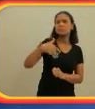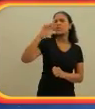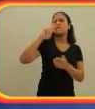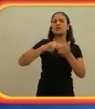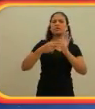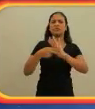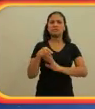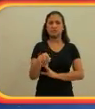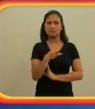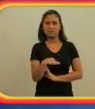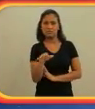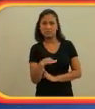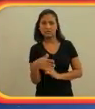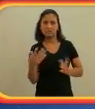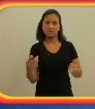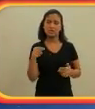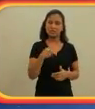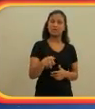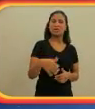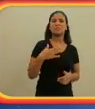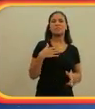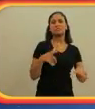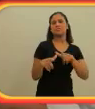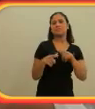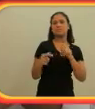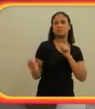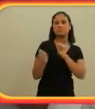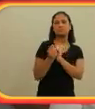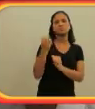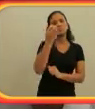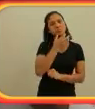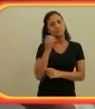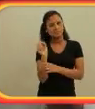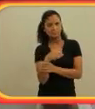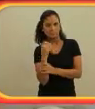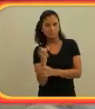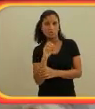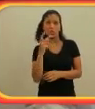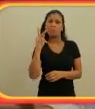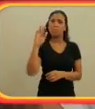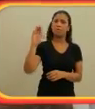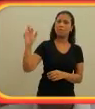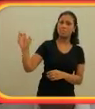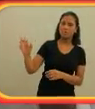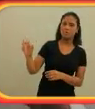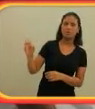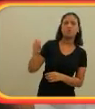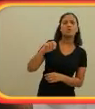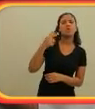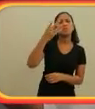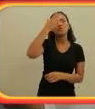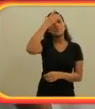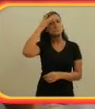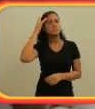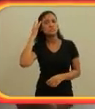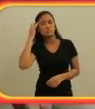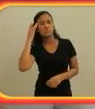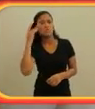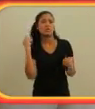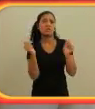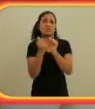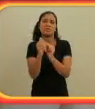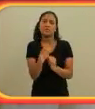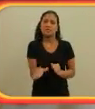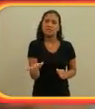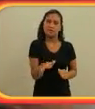assim, entra no meu trabalho com a musicoterapia, ou o pai ou a mãe, ou uma pessoa que a criança tem uma